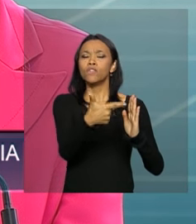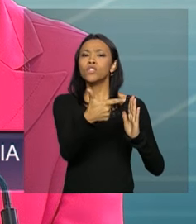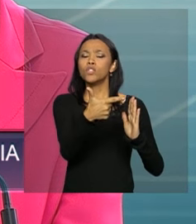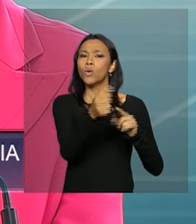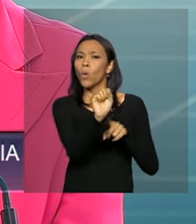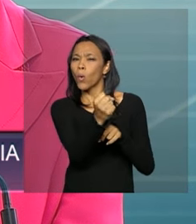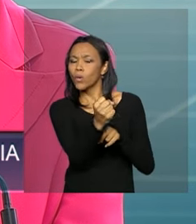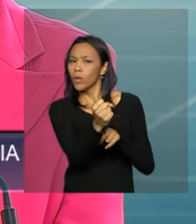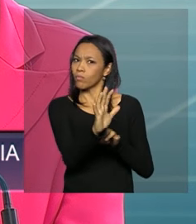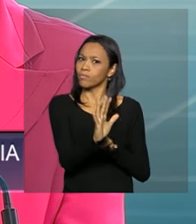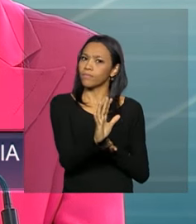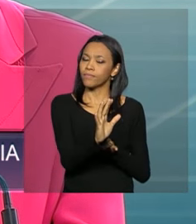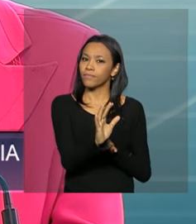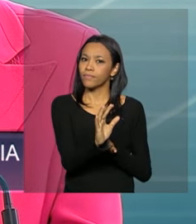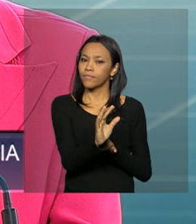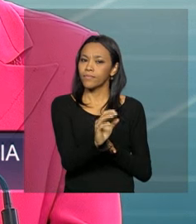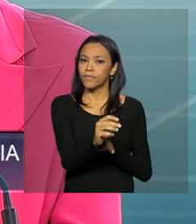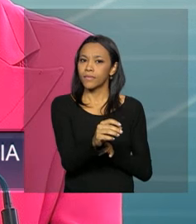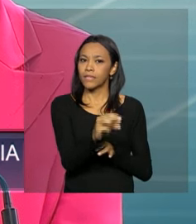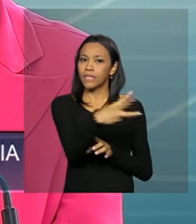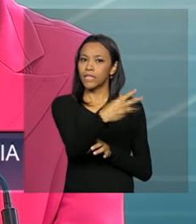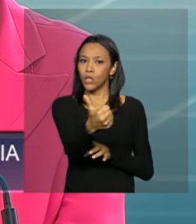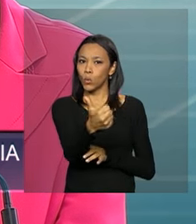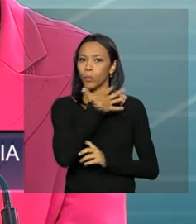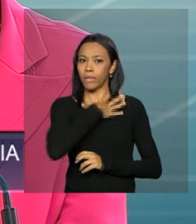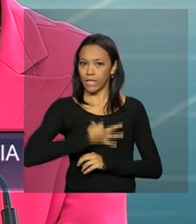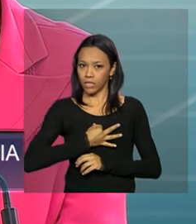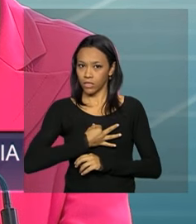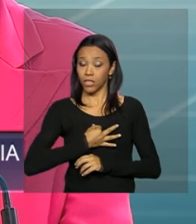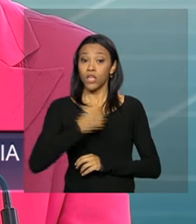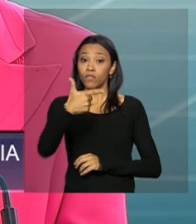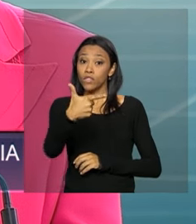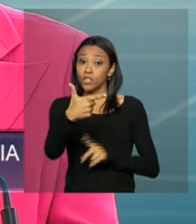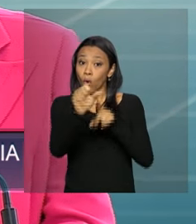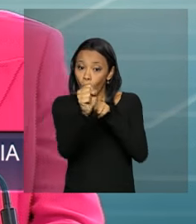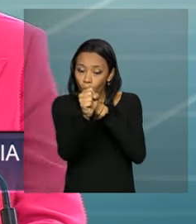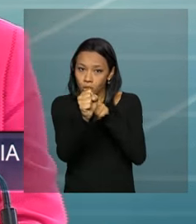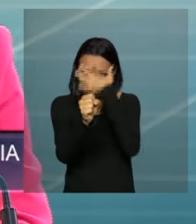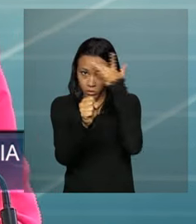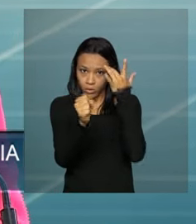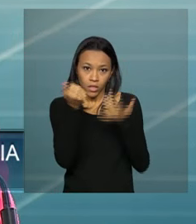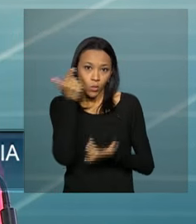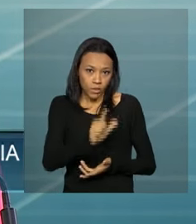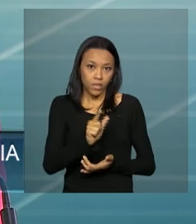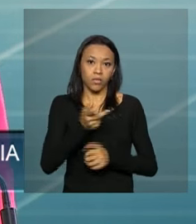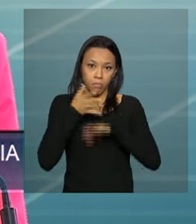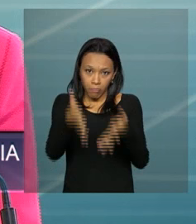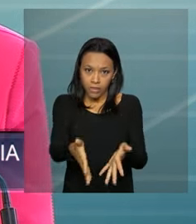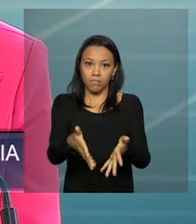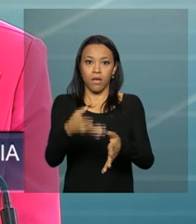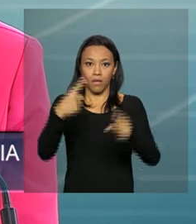28, aliás, dos 31 medalhistas, 28 que ganharam e